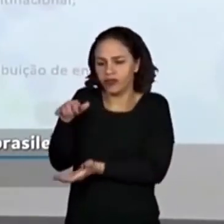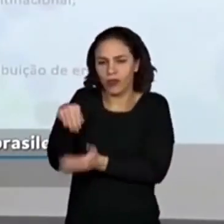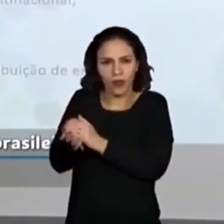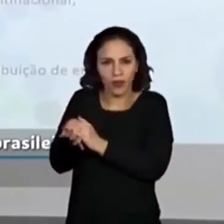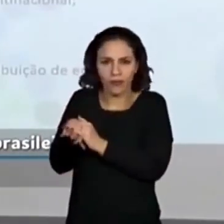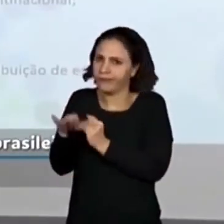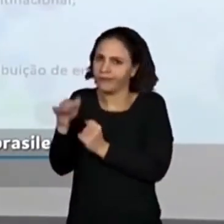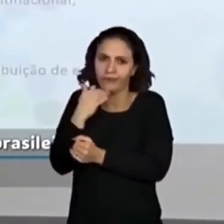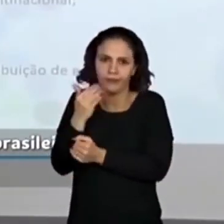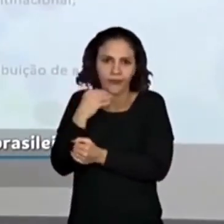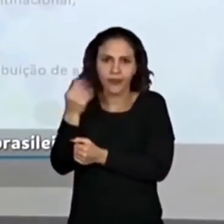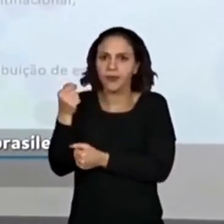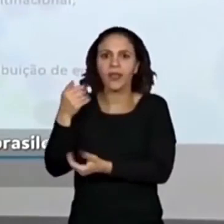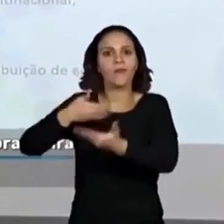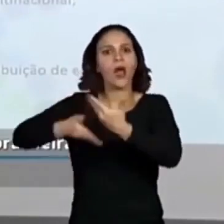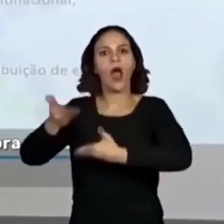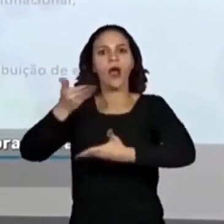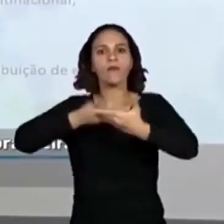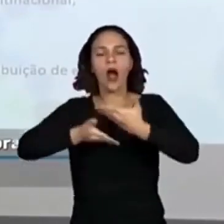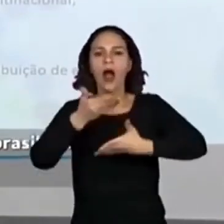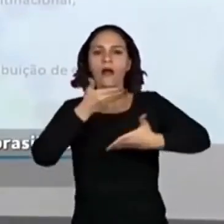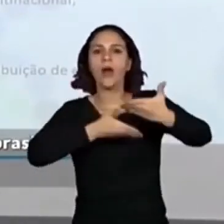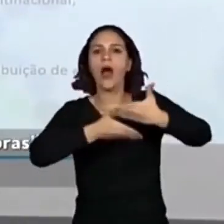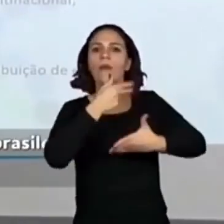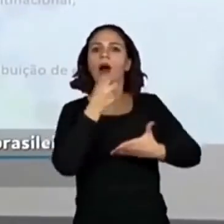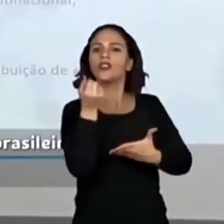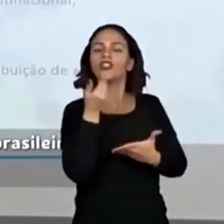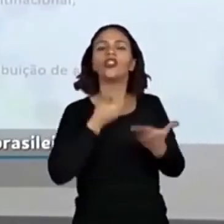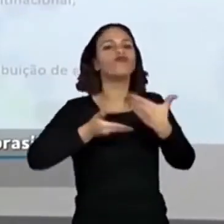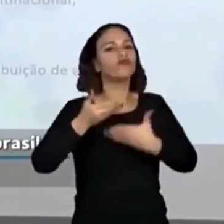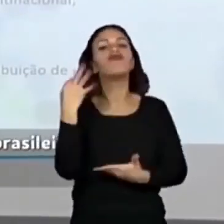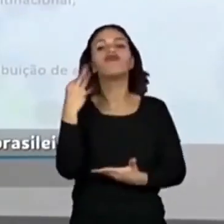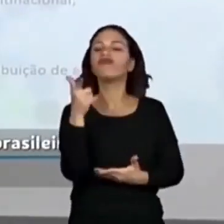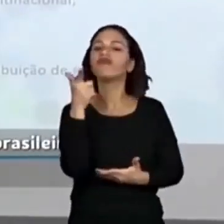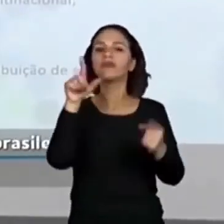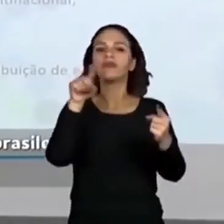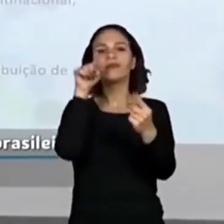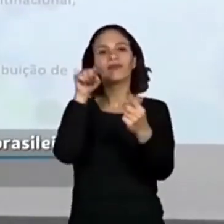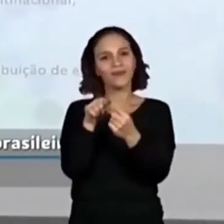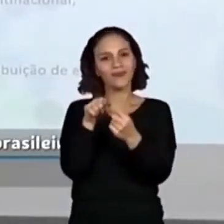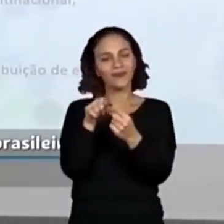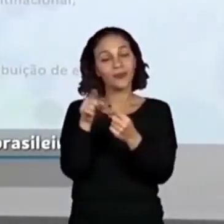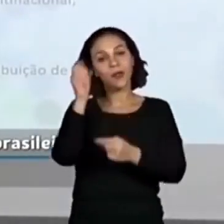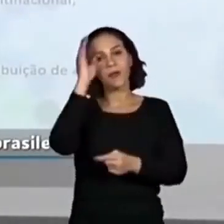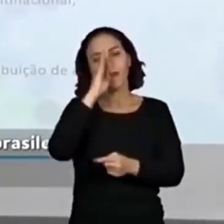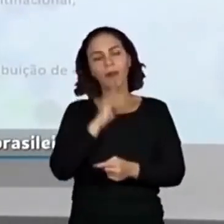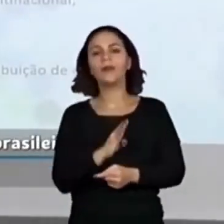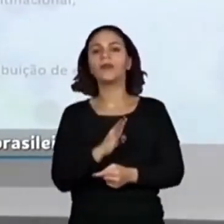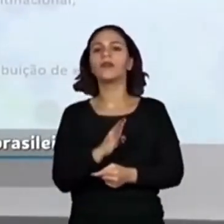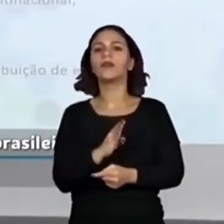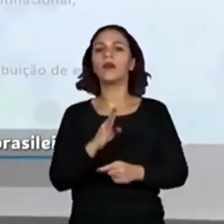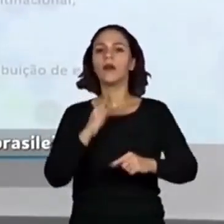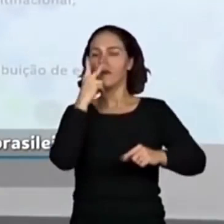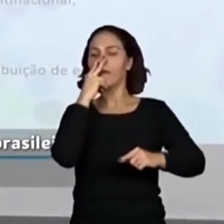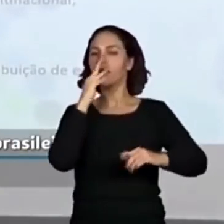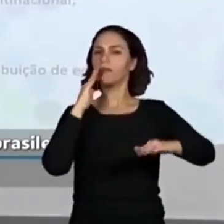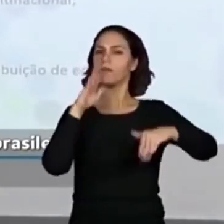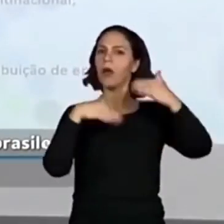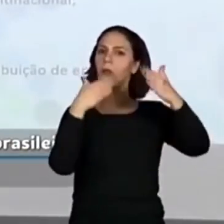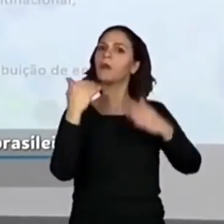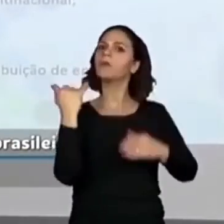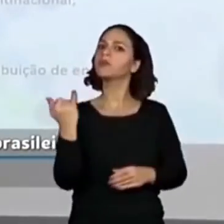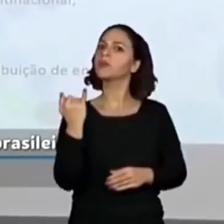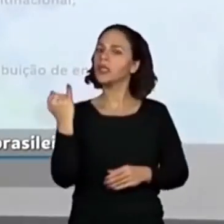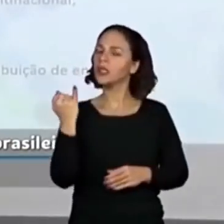Juscelino fez isso, fez gerar riqueza, gerar circulação de dinheiro, e o Brasil conseguiu dar um avanço